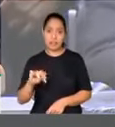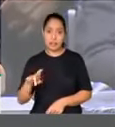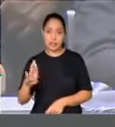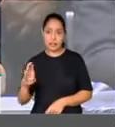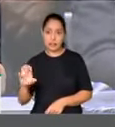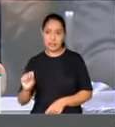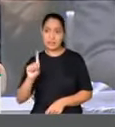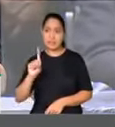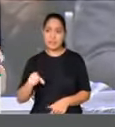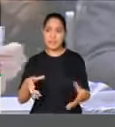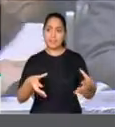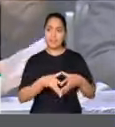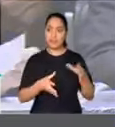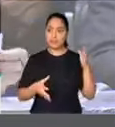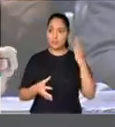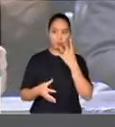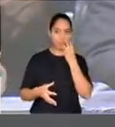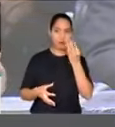fã-clube da Daniela Mercury.